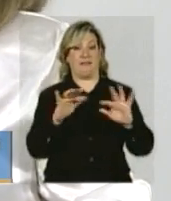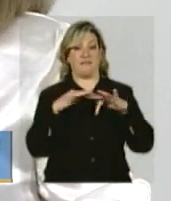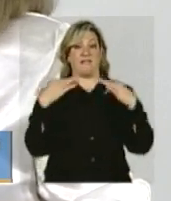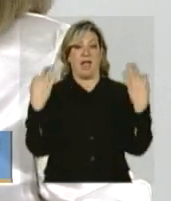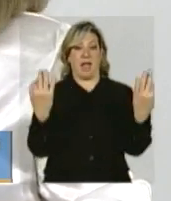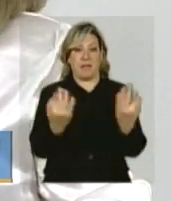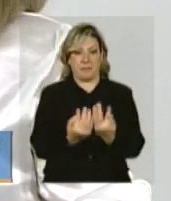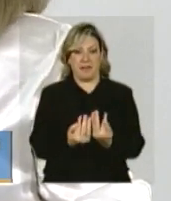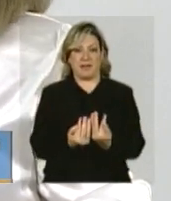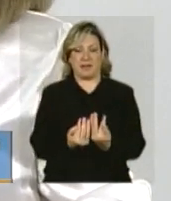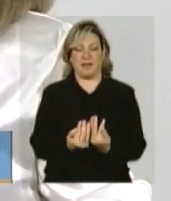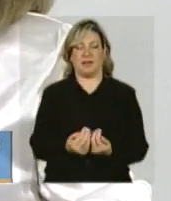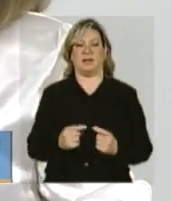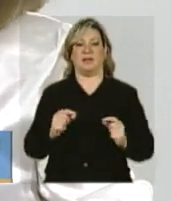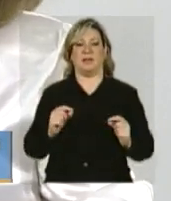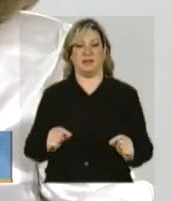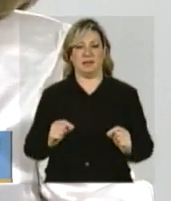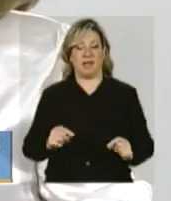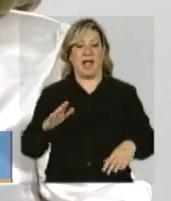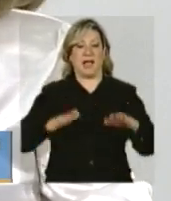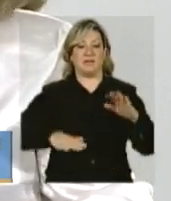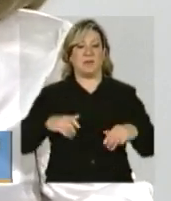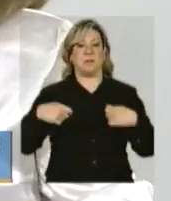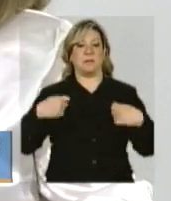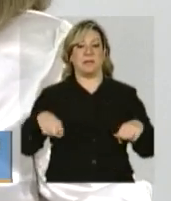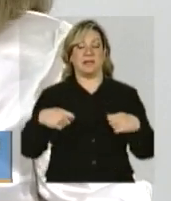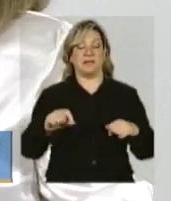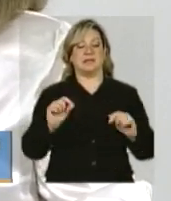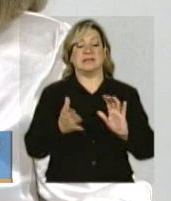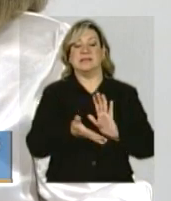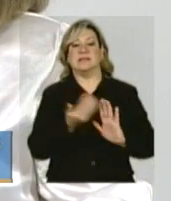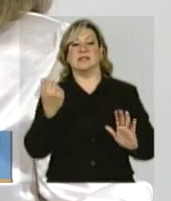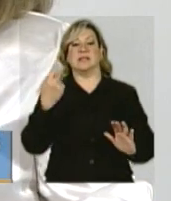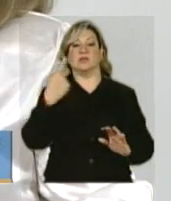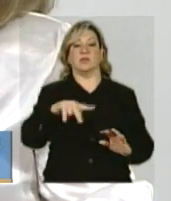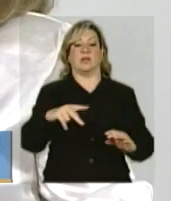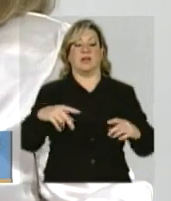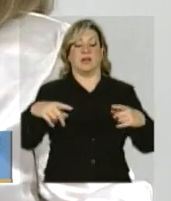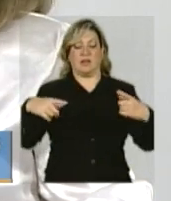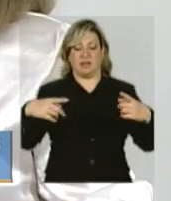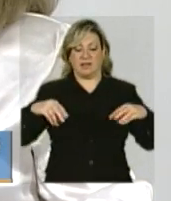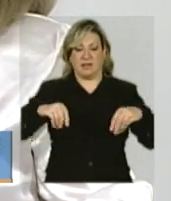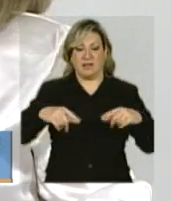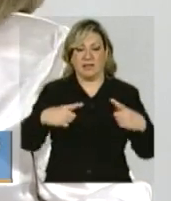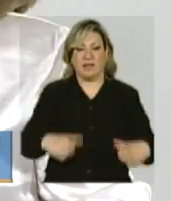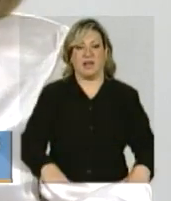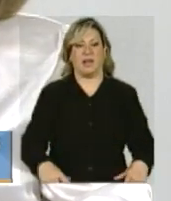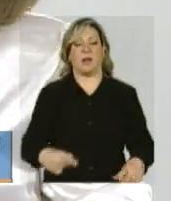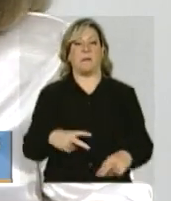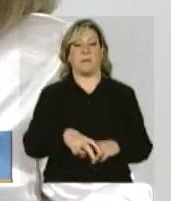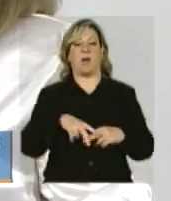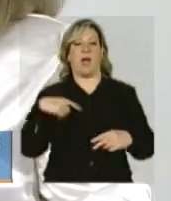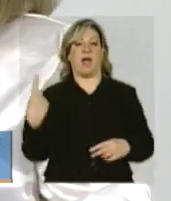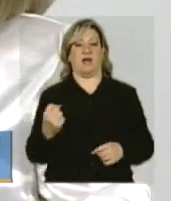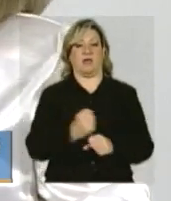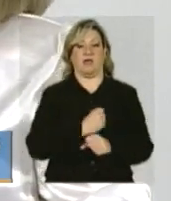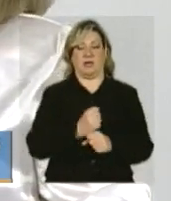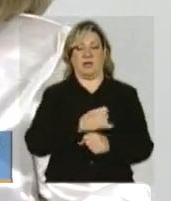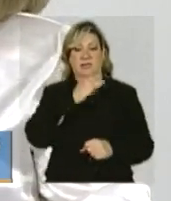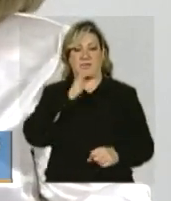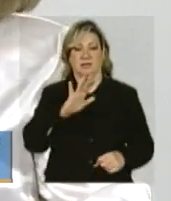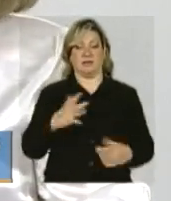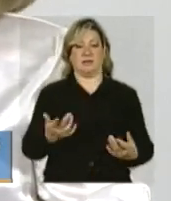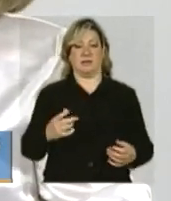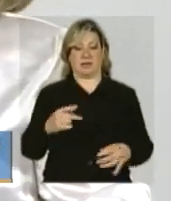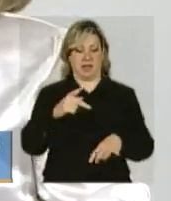que ser deslocadas das suas residências, das suas terras, né? Em função desses empreendimentos. Ou porque uma terra passou,